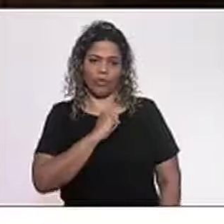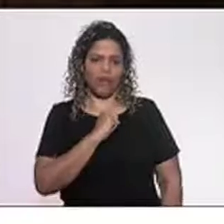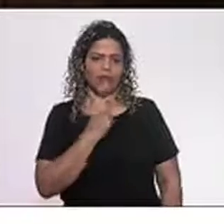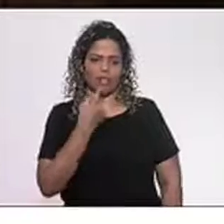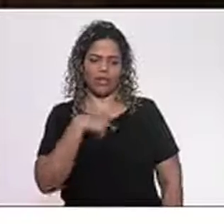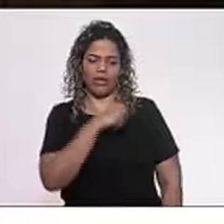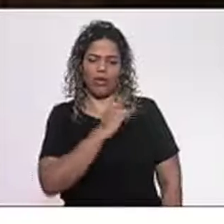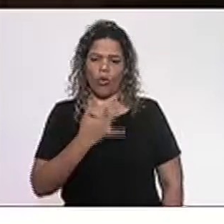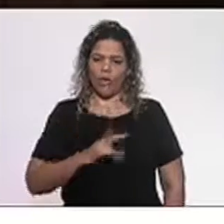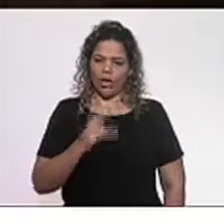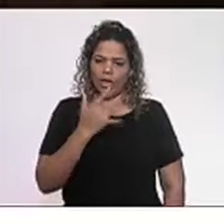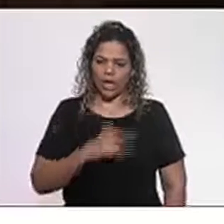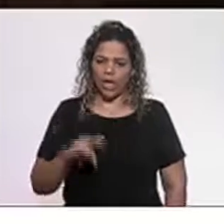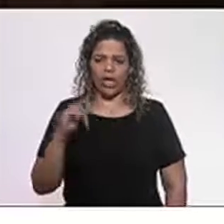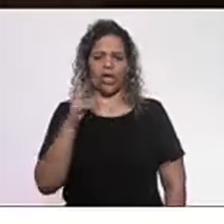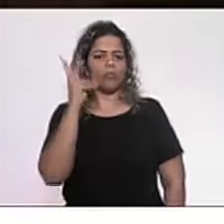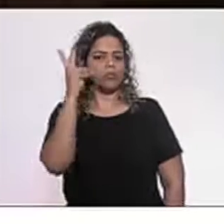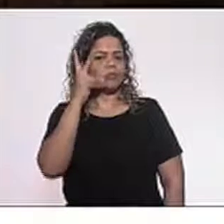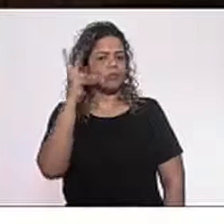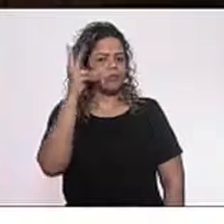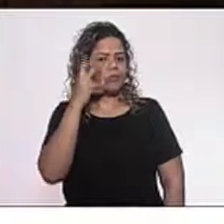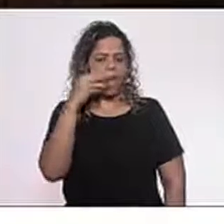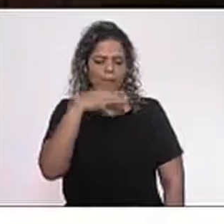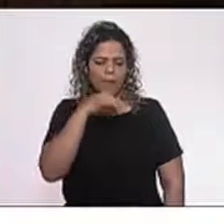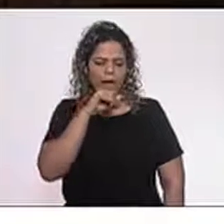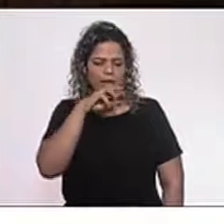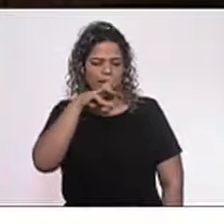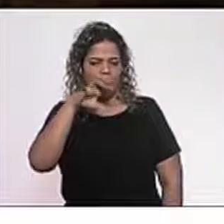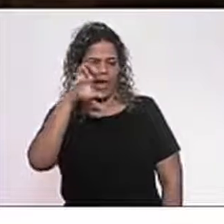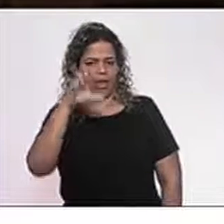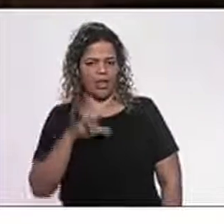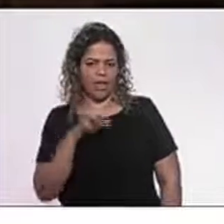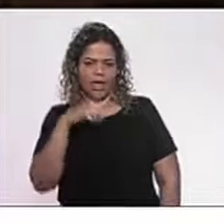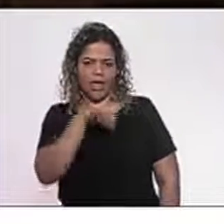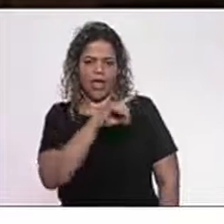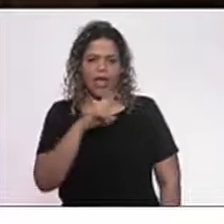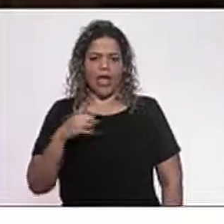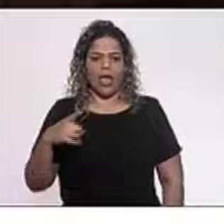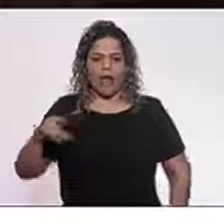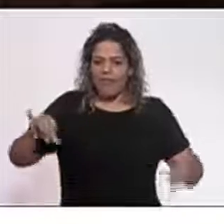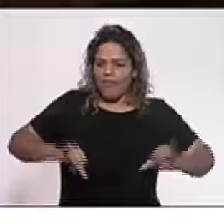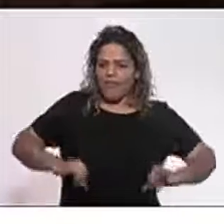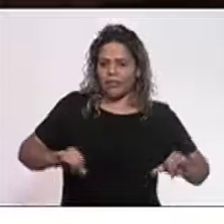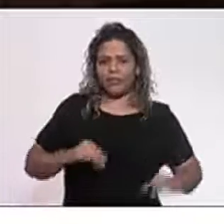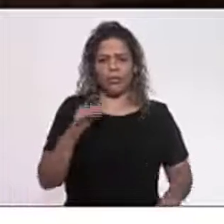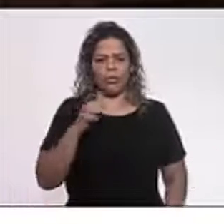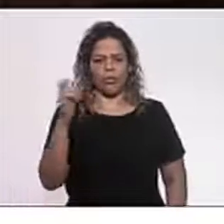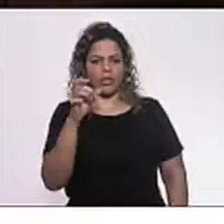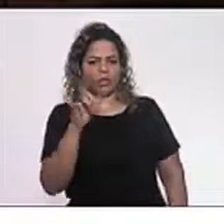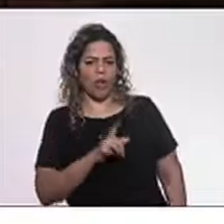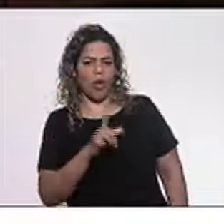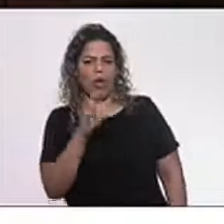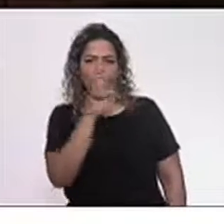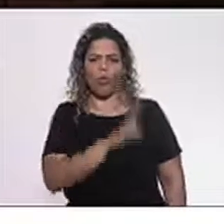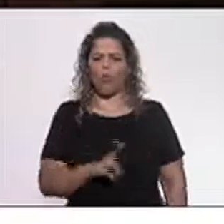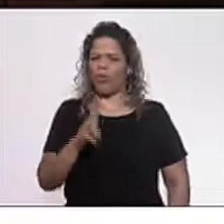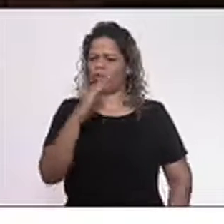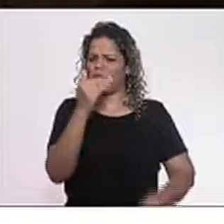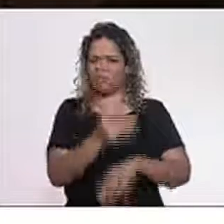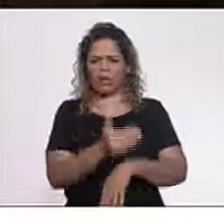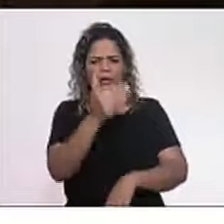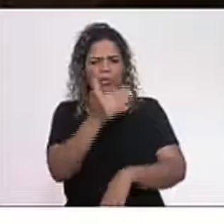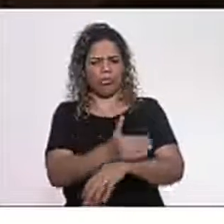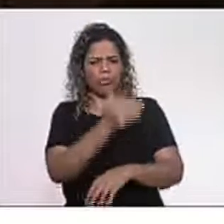A coitada da vereadora Marielle foi uma vítima, mas ela é mais vítima ainda do PSOL, que usa o tempo